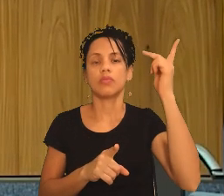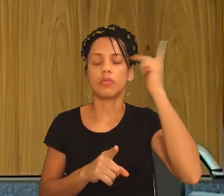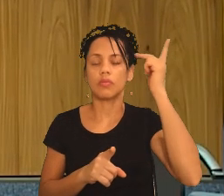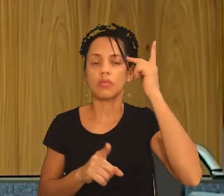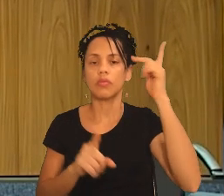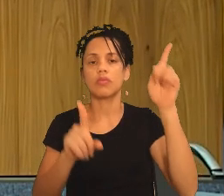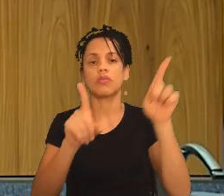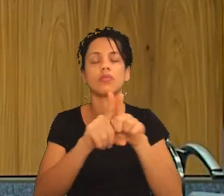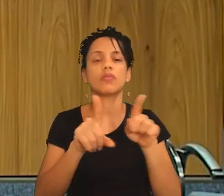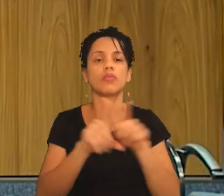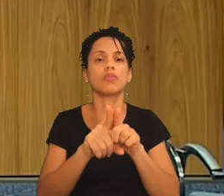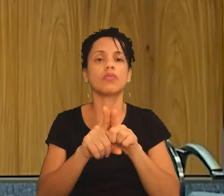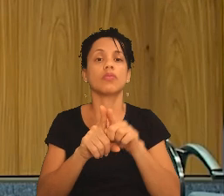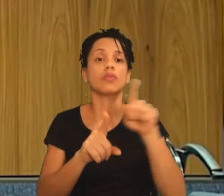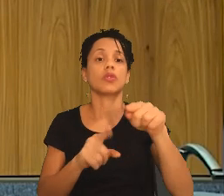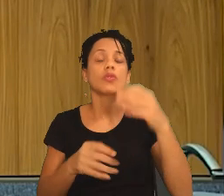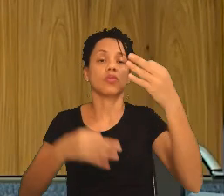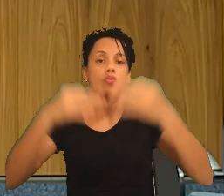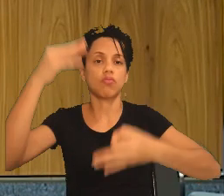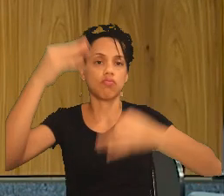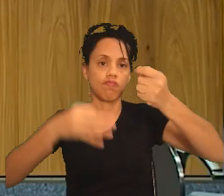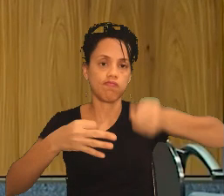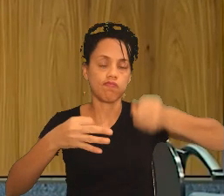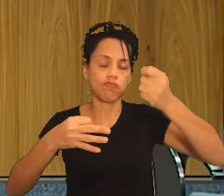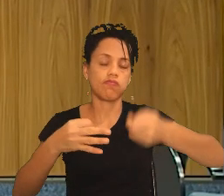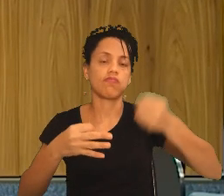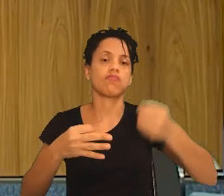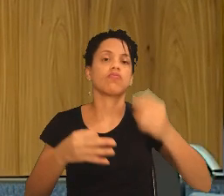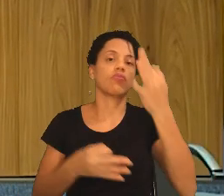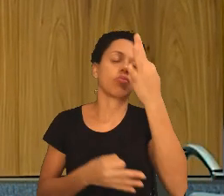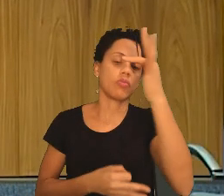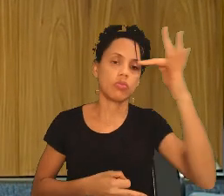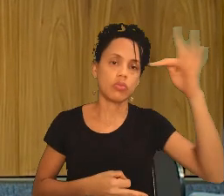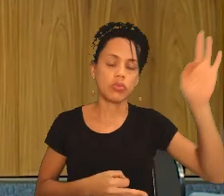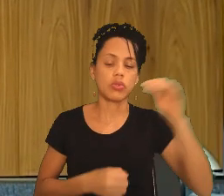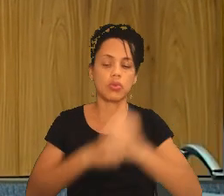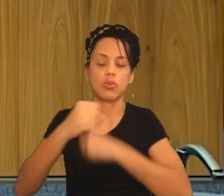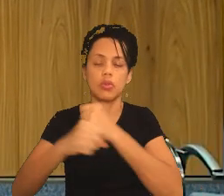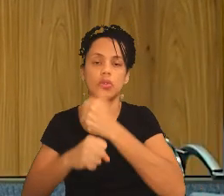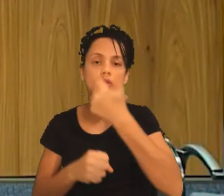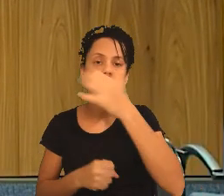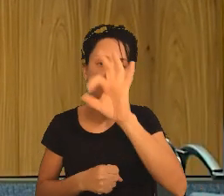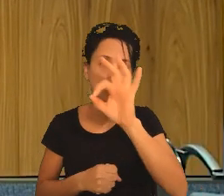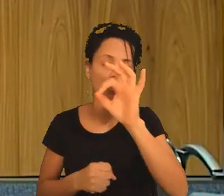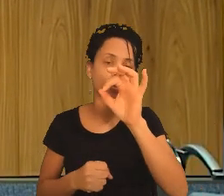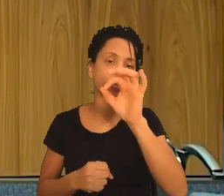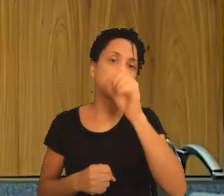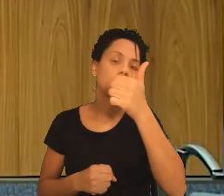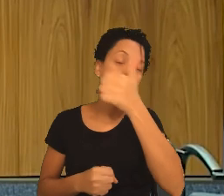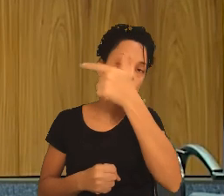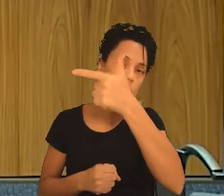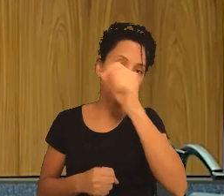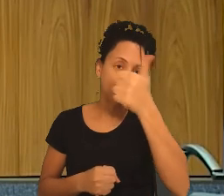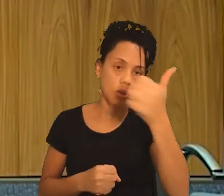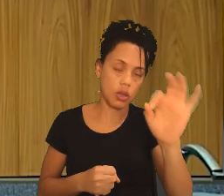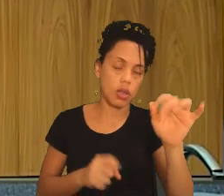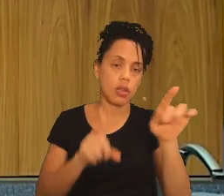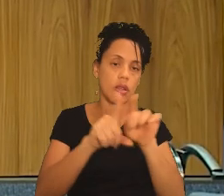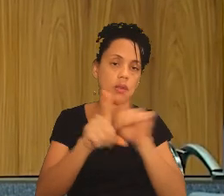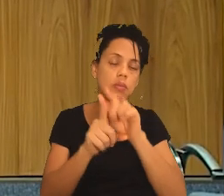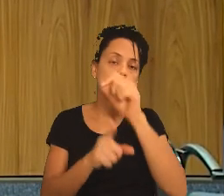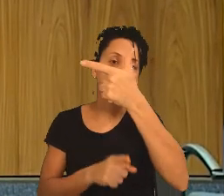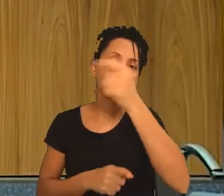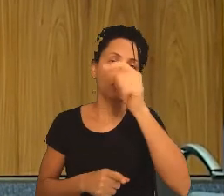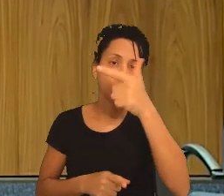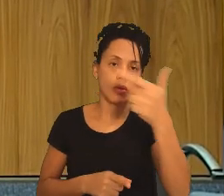procurador federal de novembro de 2007 a outubro de 2010, nos municípios de Osasco e Santo André, no estado de São Paulo.